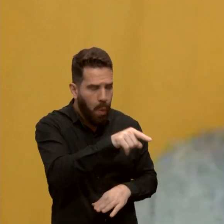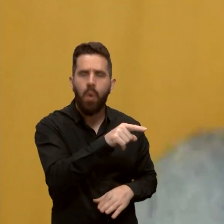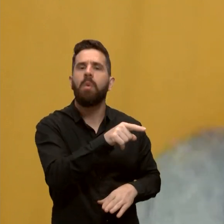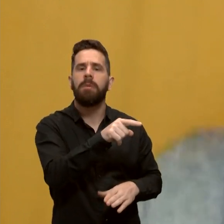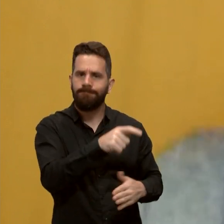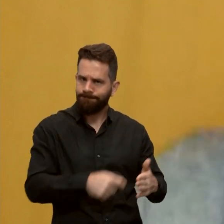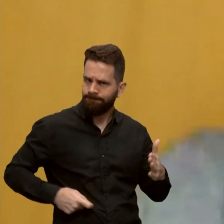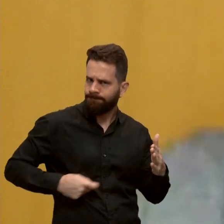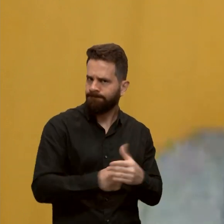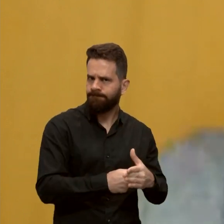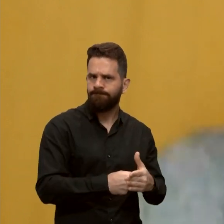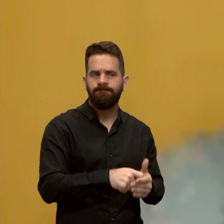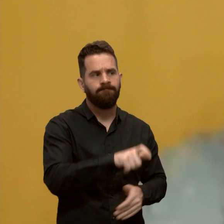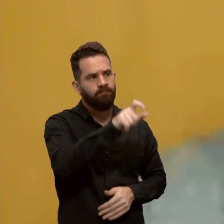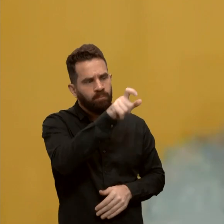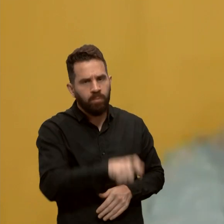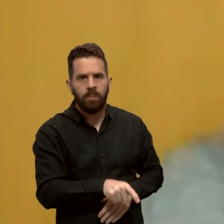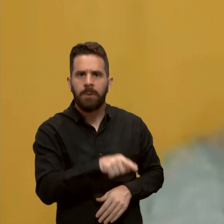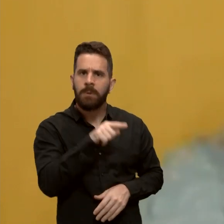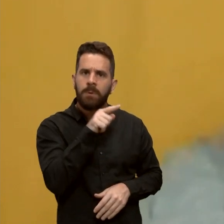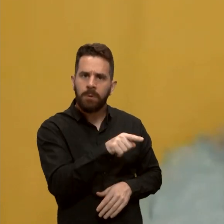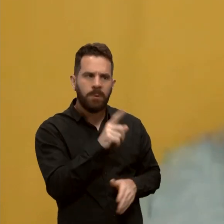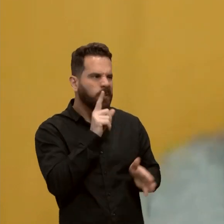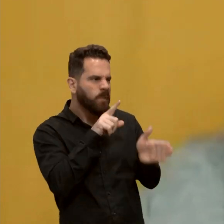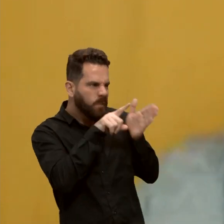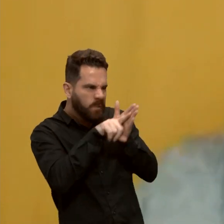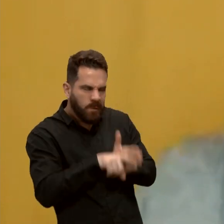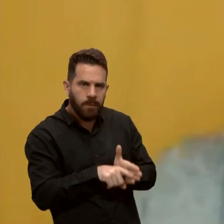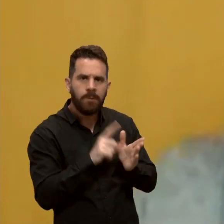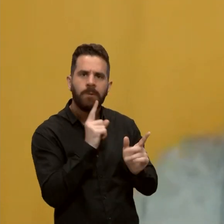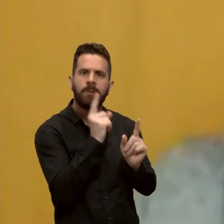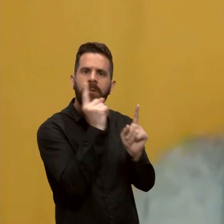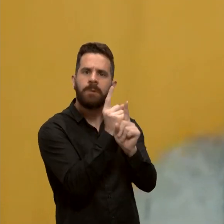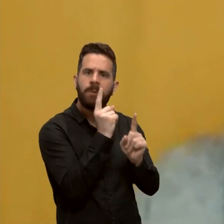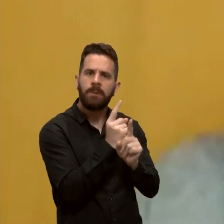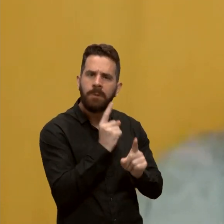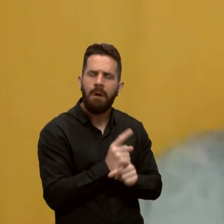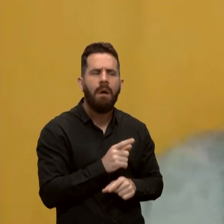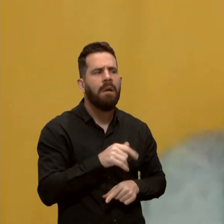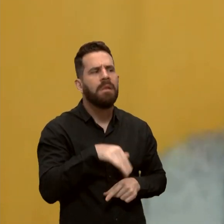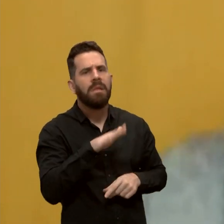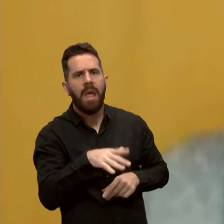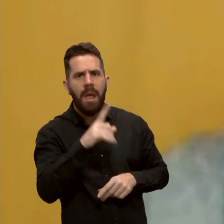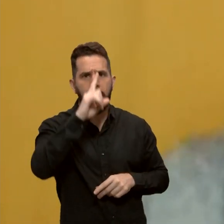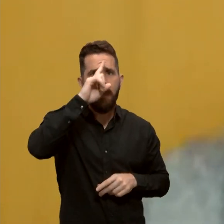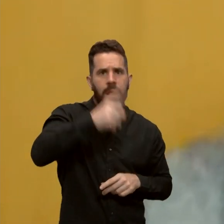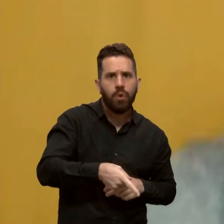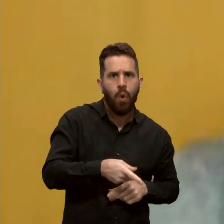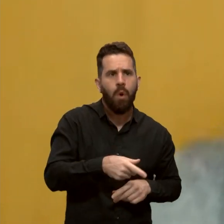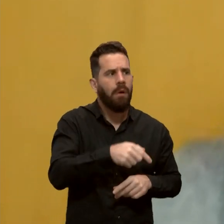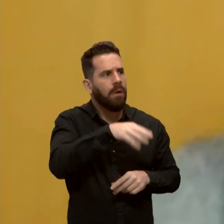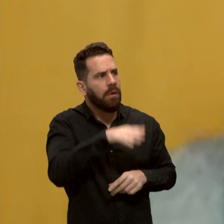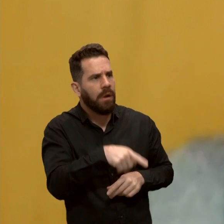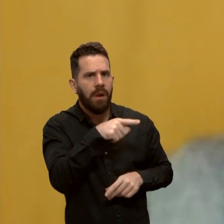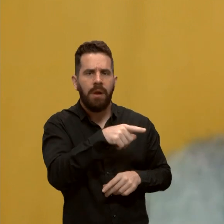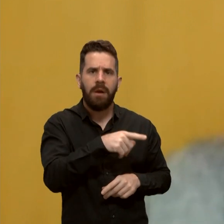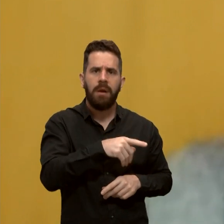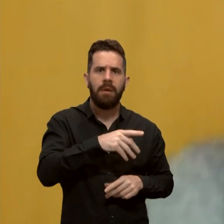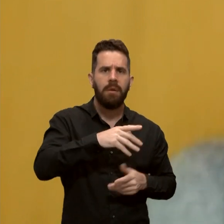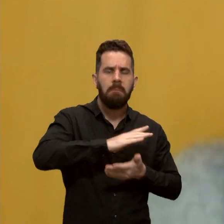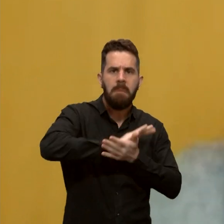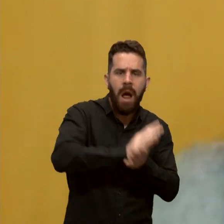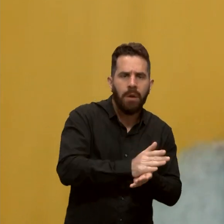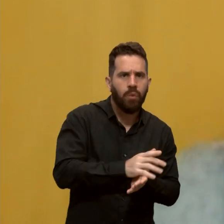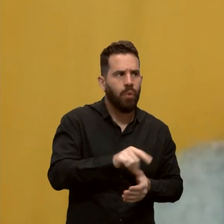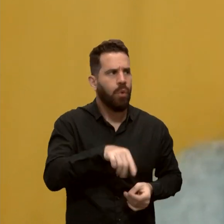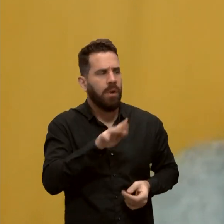das situações de violação sejam investigados e que se cheguem aos autores para, com isso, conseguir avançar no sentido de